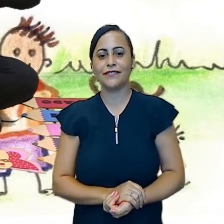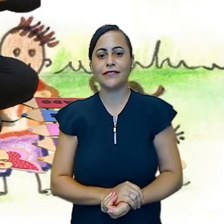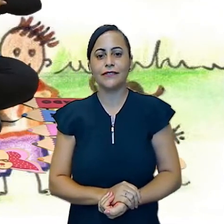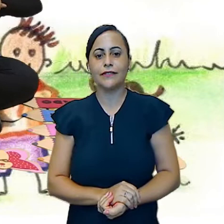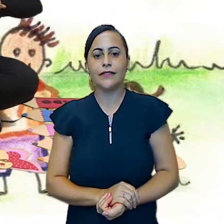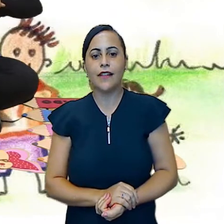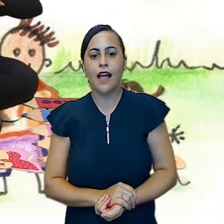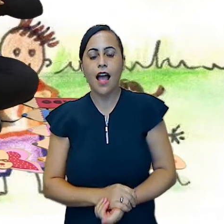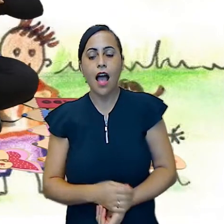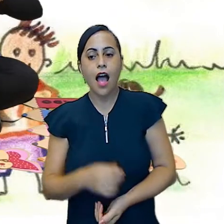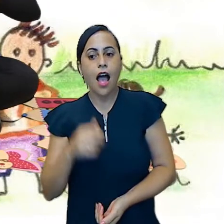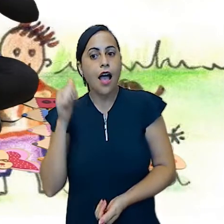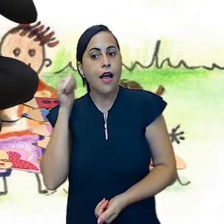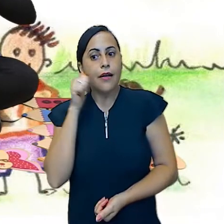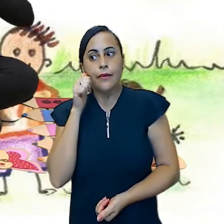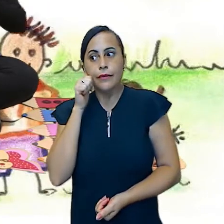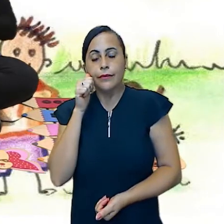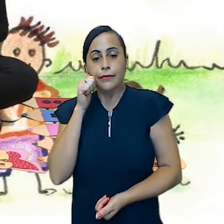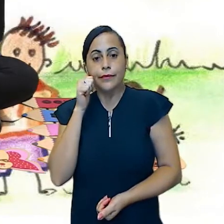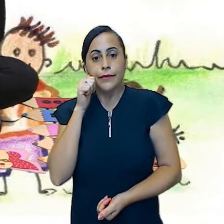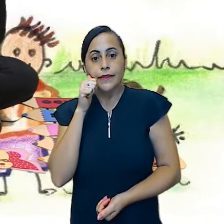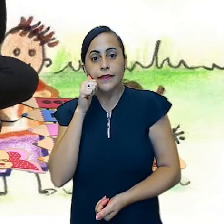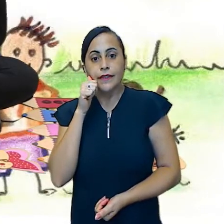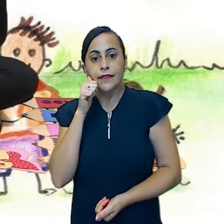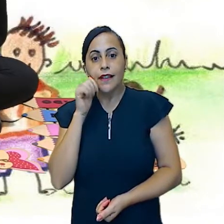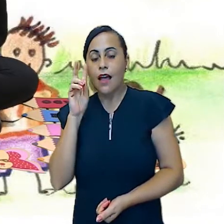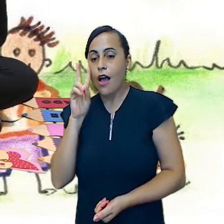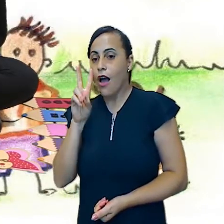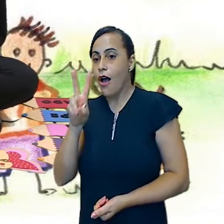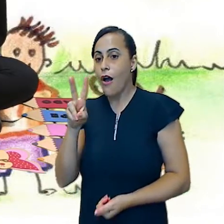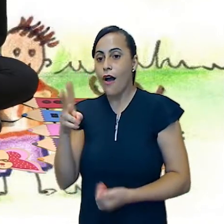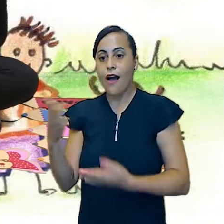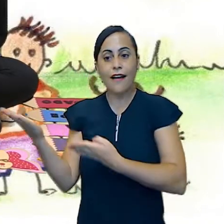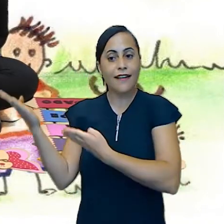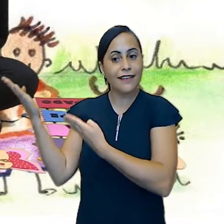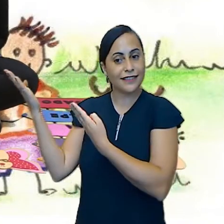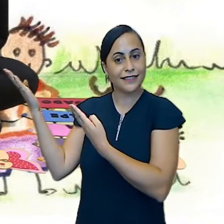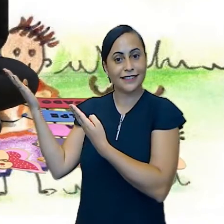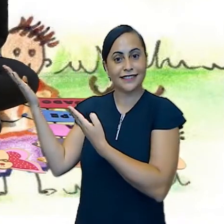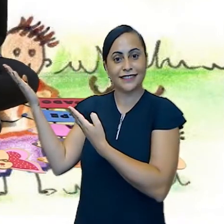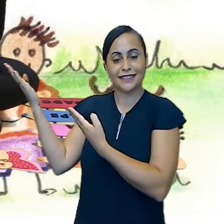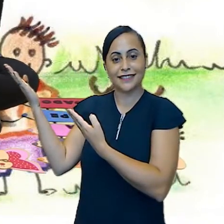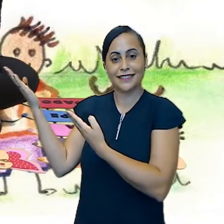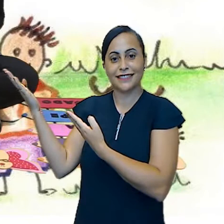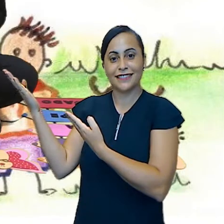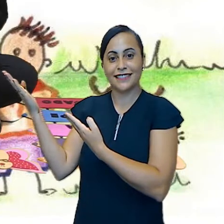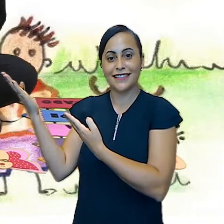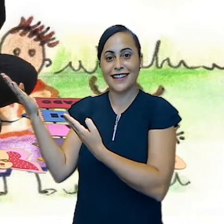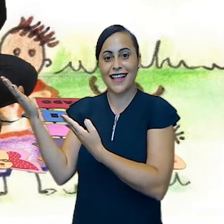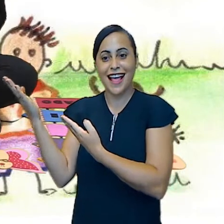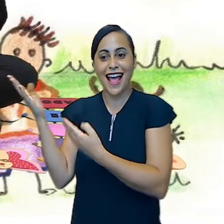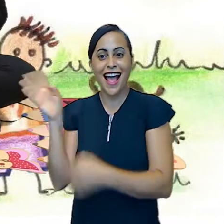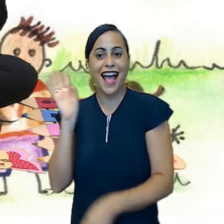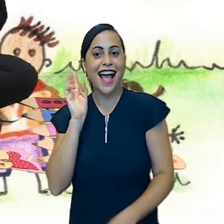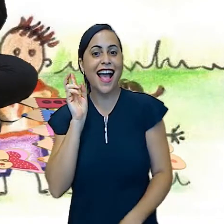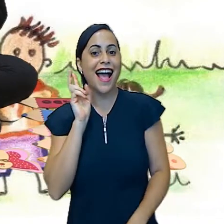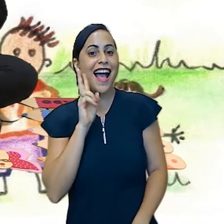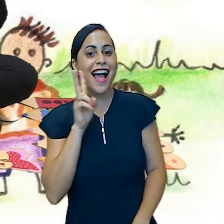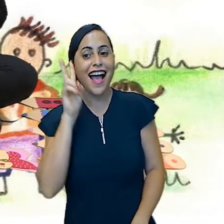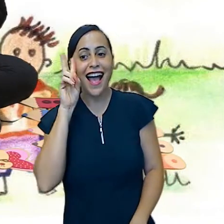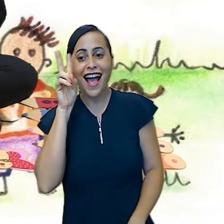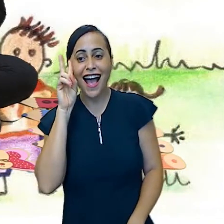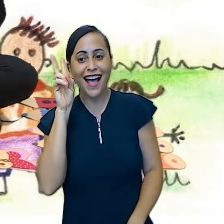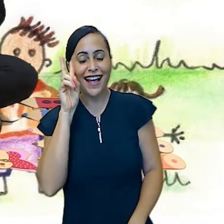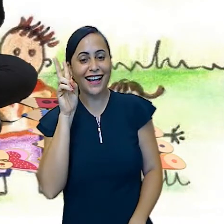Ah! É uma menina, Luciene! Olha! Que legal, com o meu